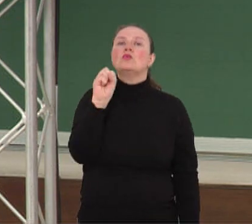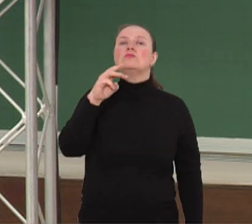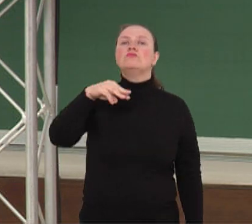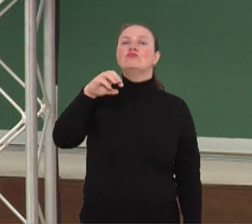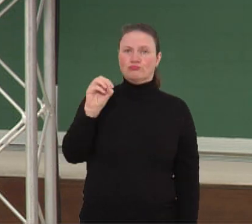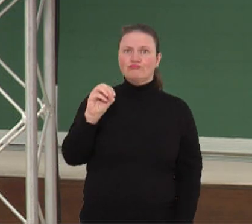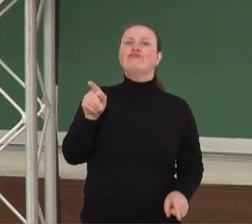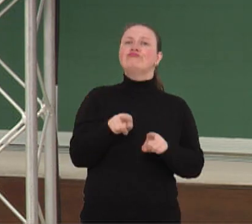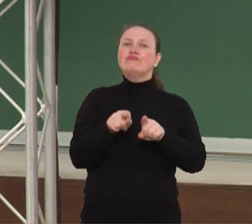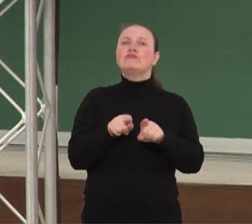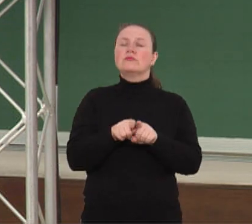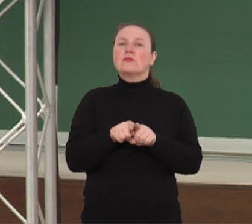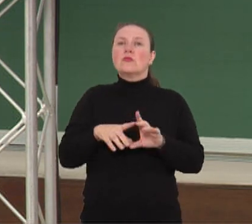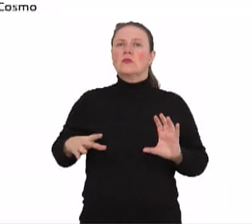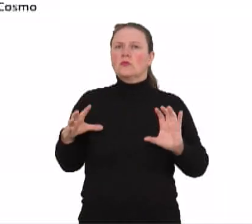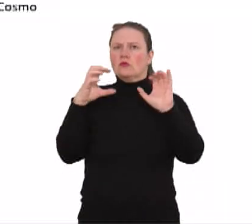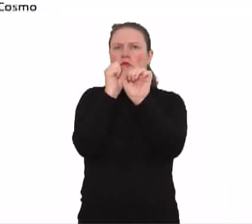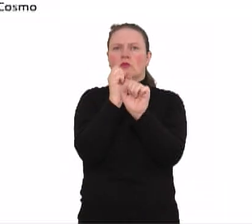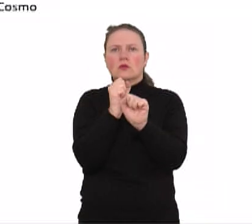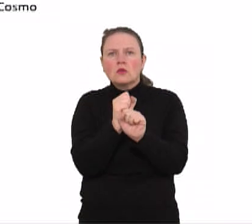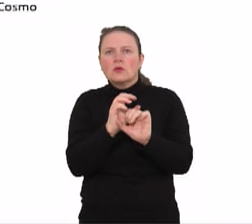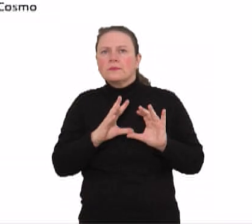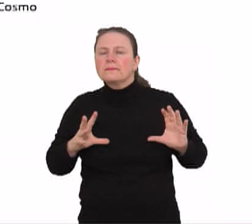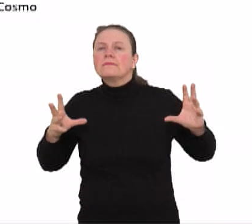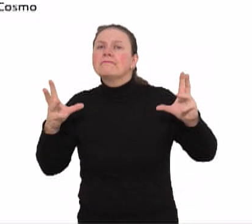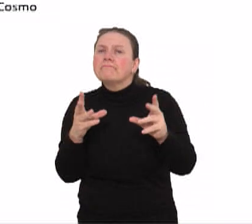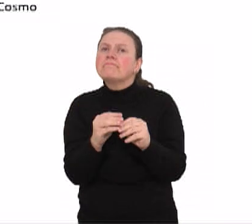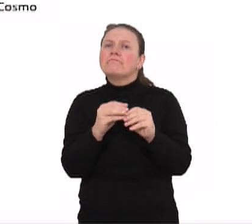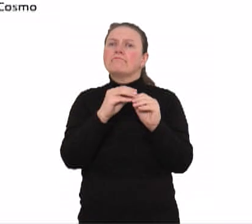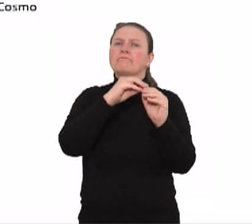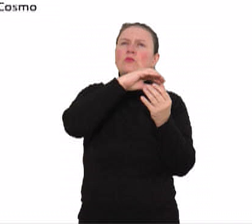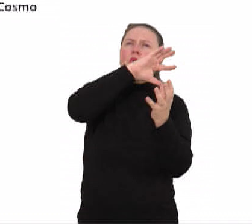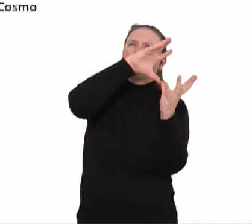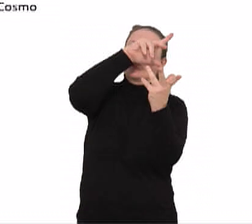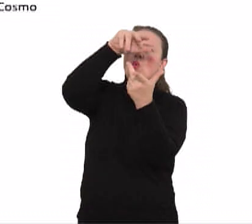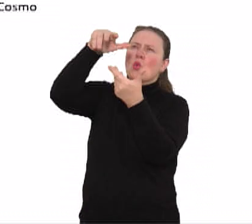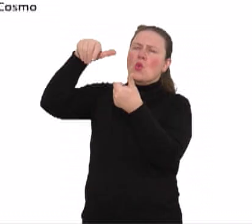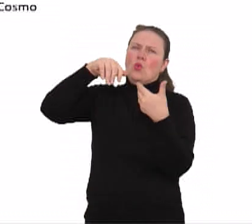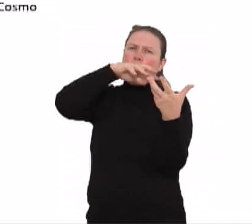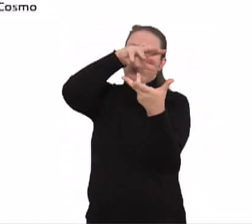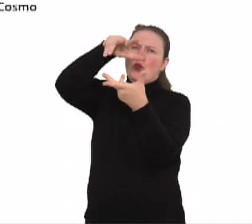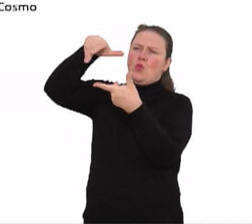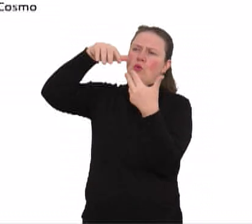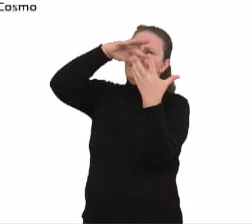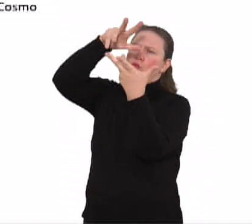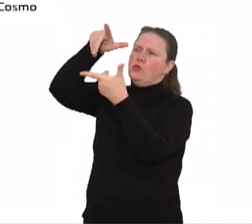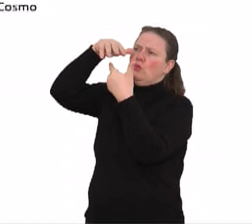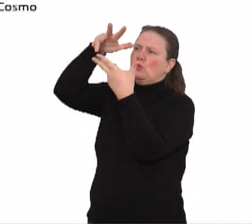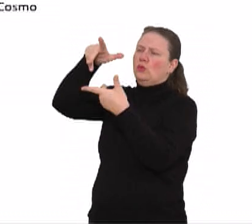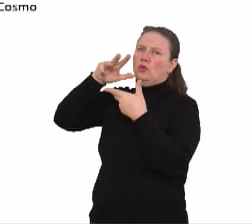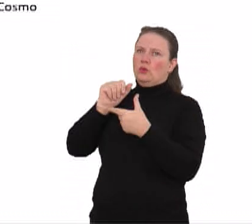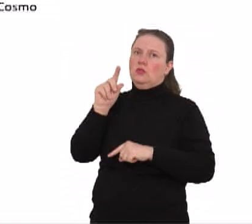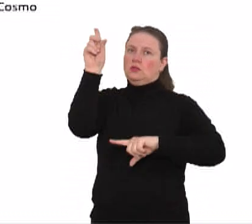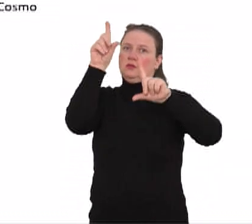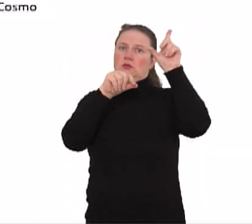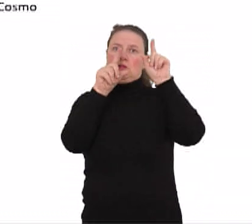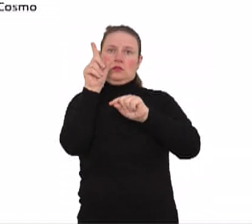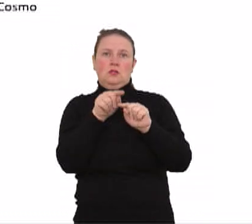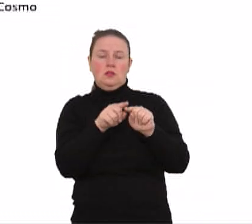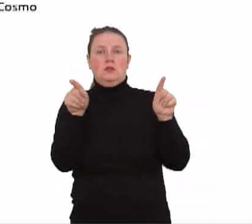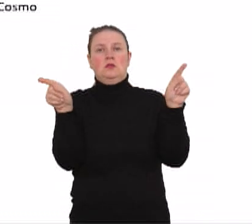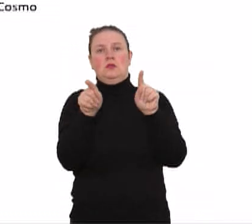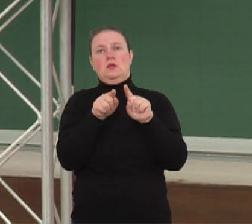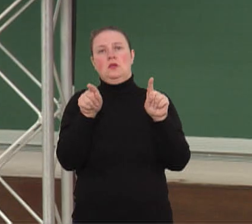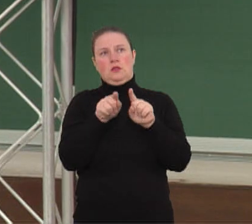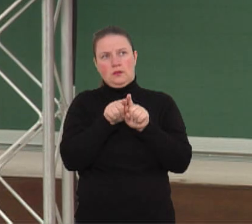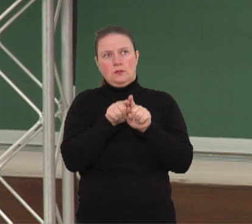cosmo. O cosmo é a totalidade de todas as coisas desse universo ordenado, desde as estrelas até as partículas